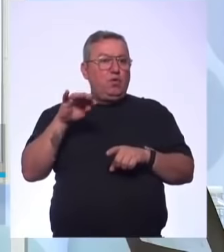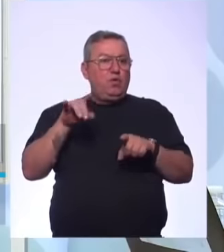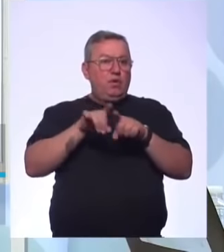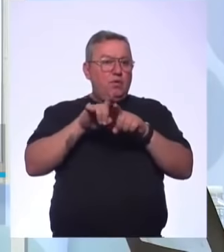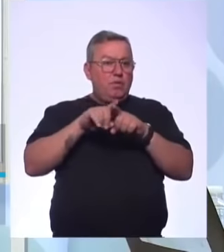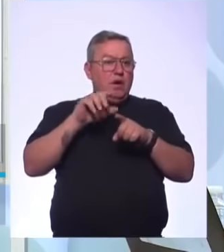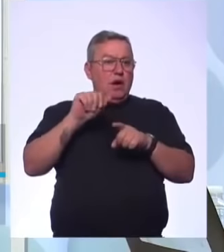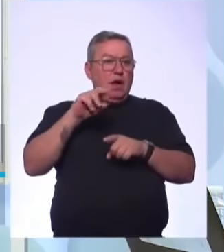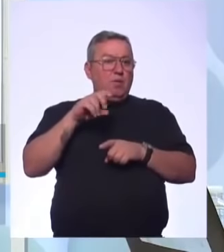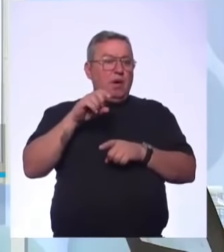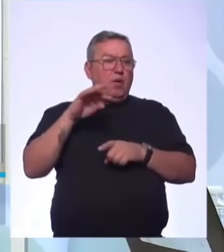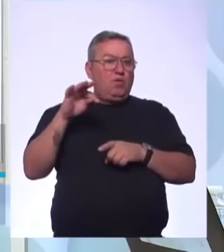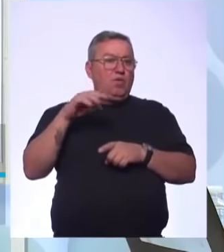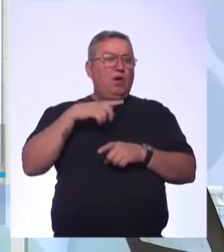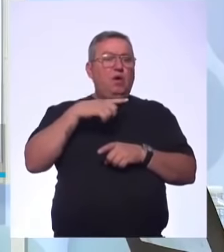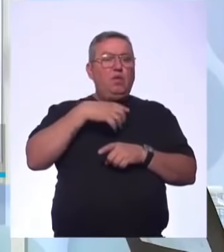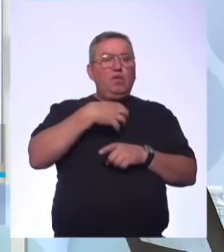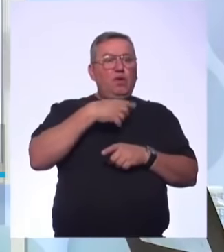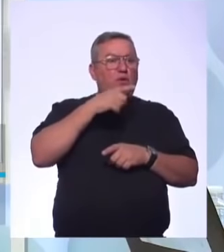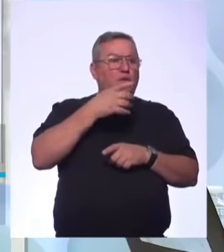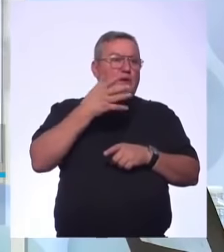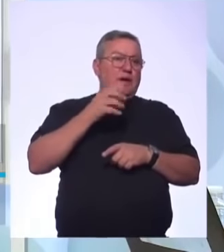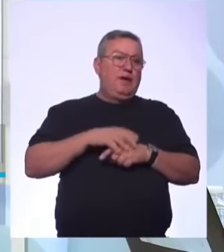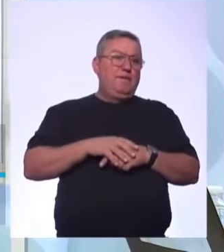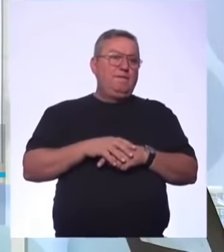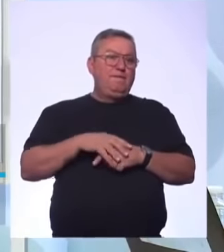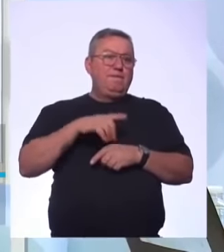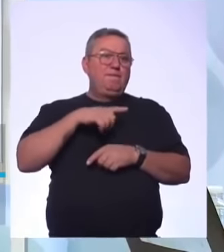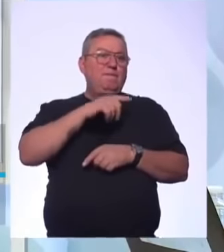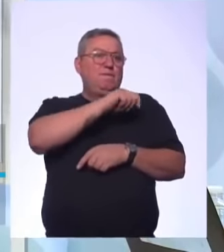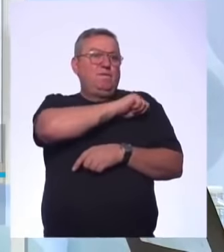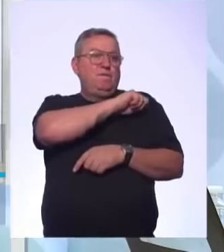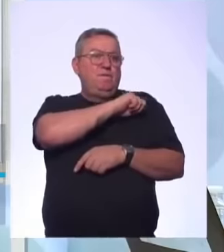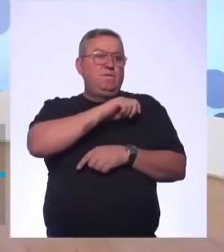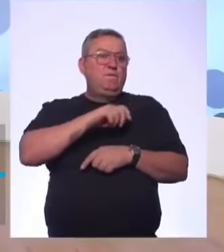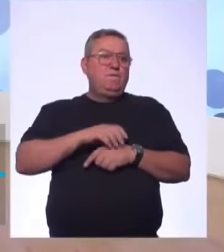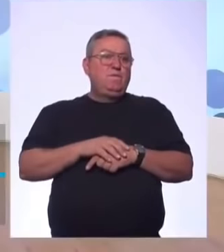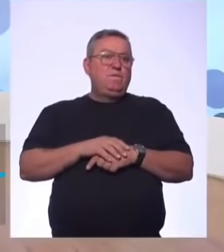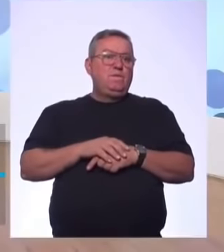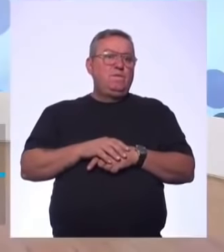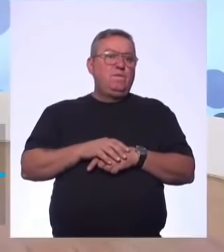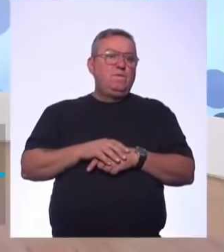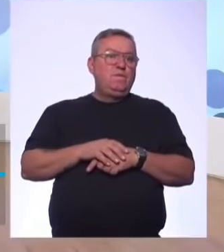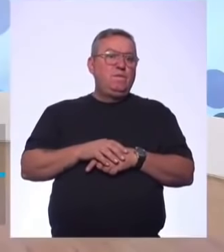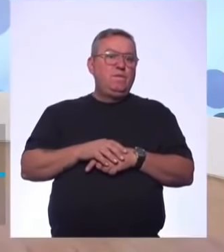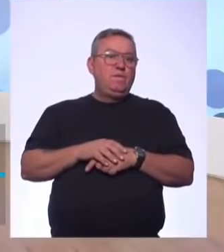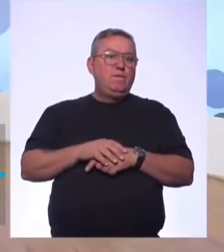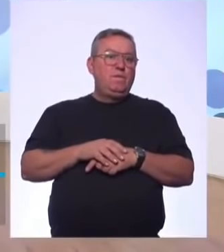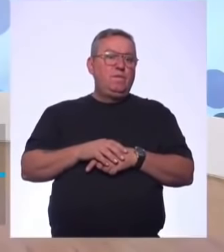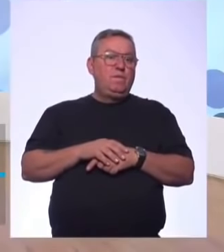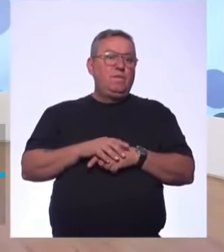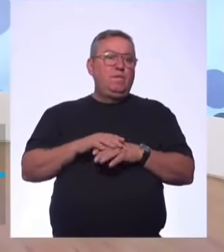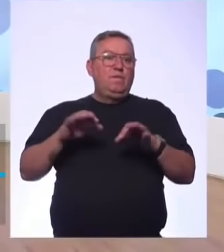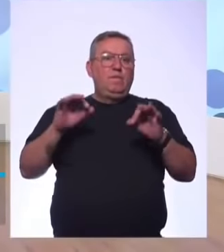is about. Aí veio o jeito que você quer. Olha o meu aluno aqui. Você quer a forma curta ou a forma completa? O jeito que você quiser. Então,